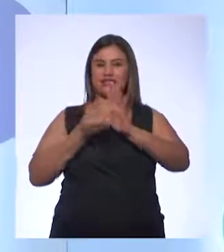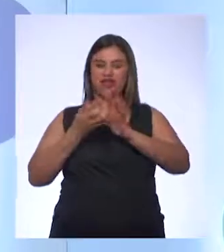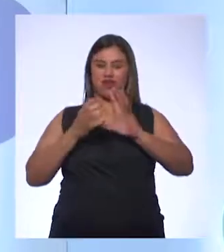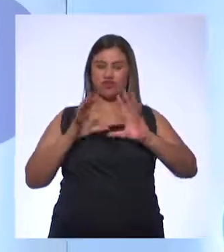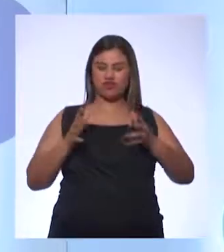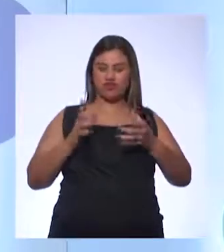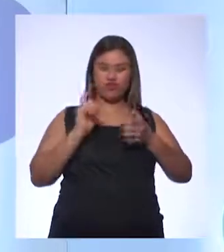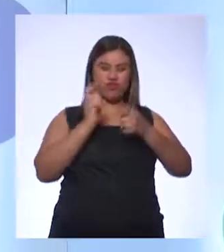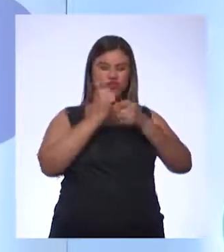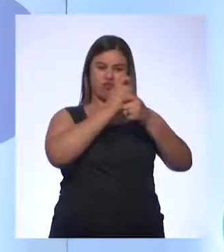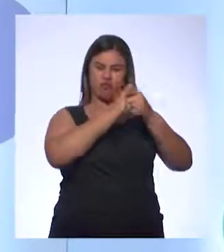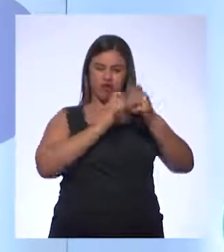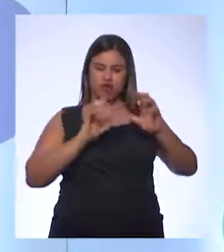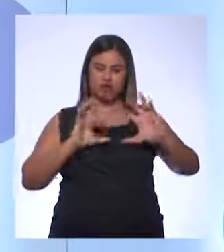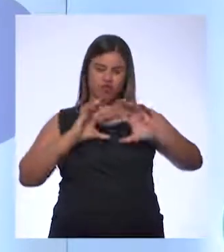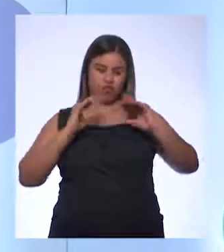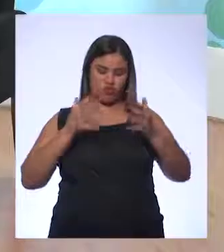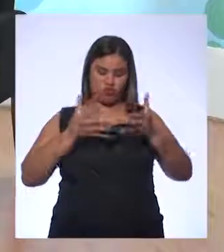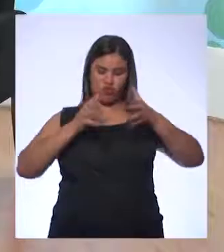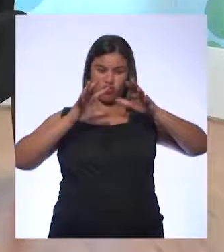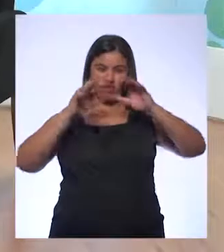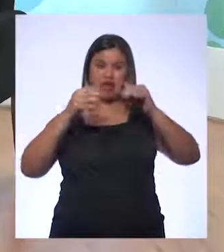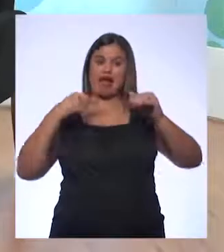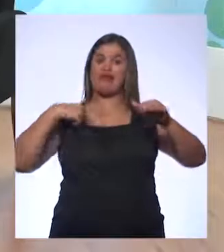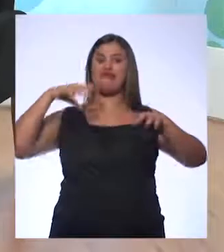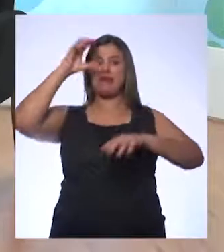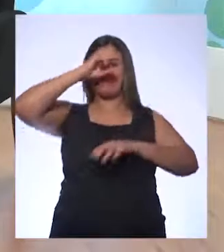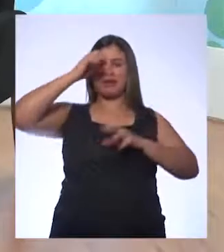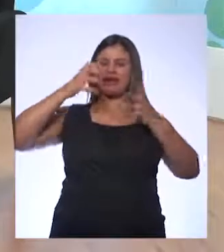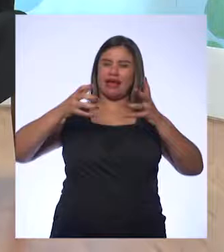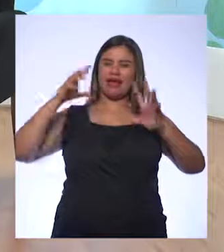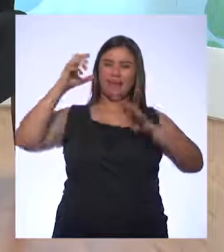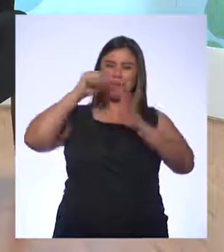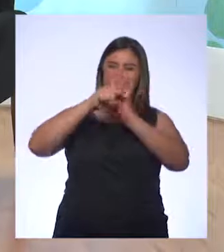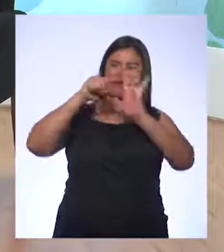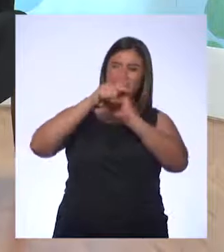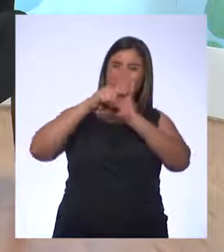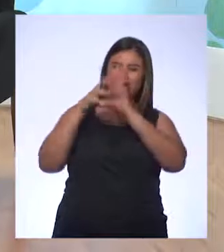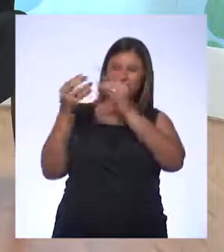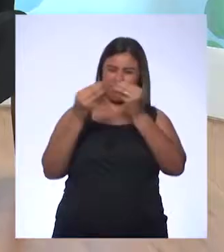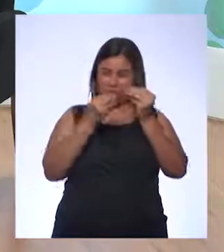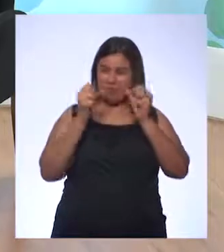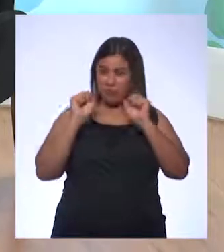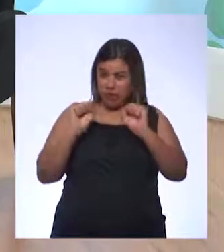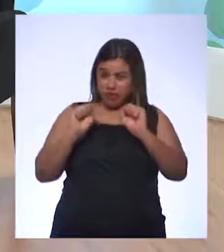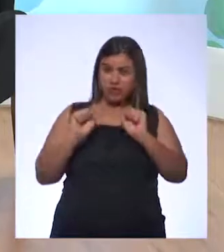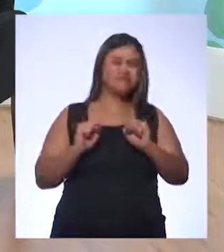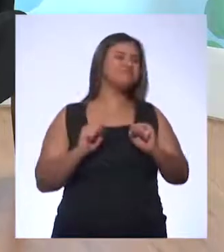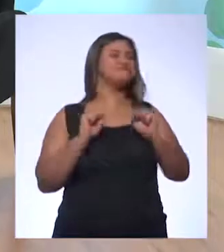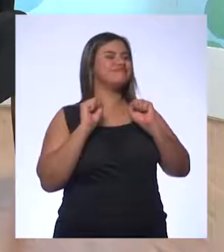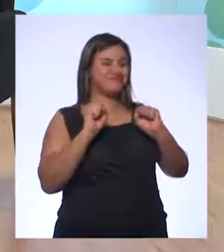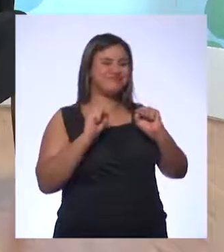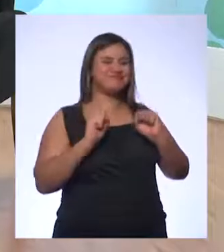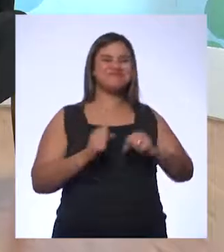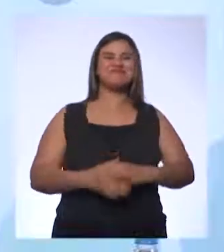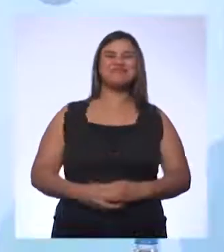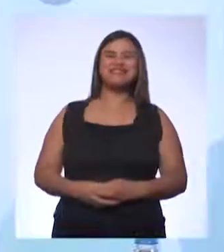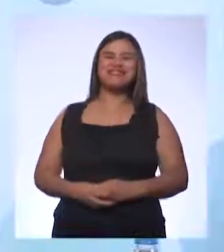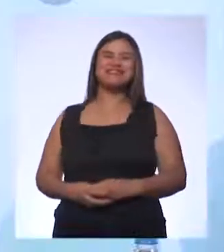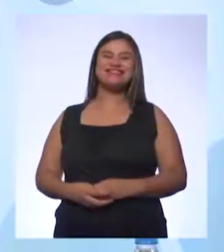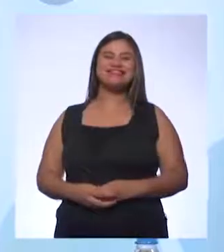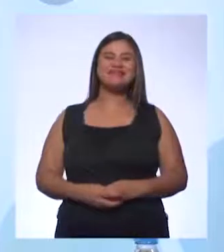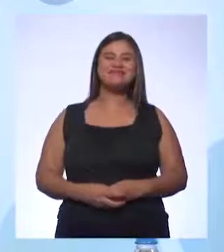esculturas. Nossa, eu venho aqui para aprender, professora. Eu vou fazer muita pergunta, participar bastante. Posso? Deve. Então é isso, vou adorar. Bora lá,